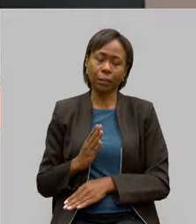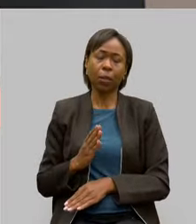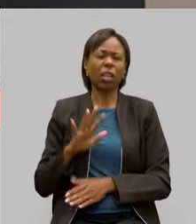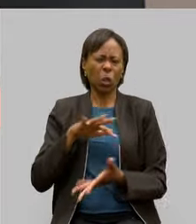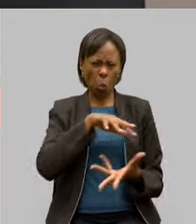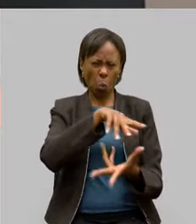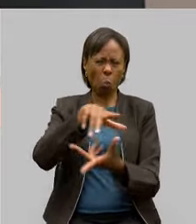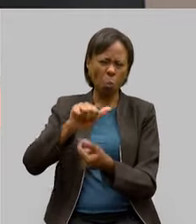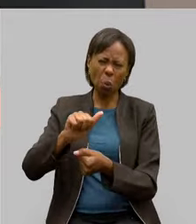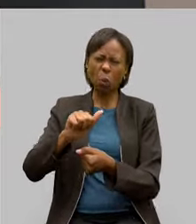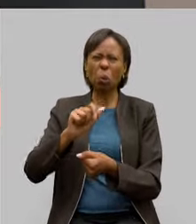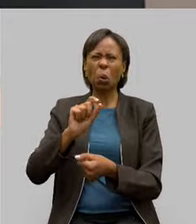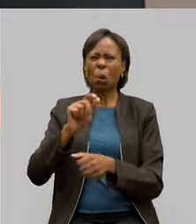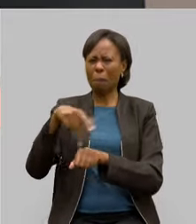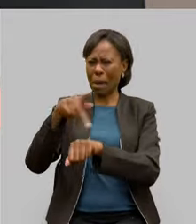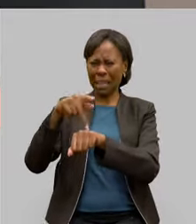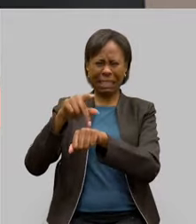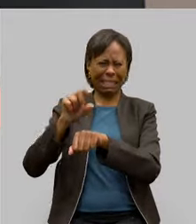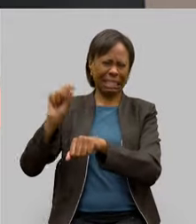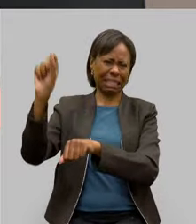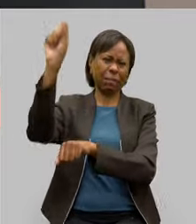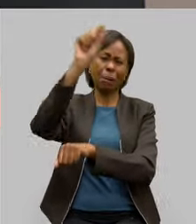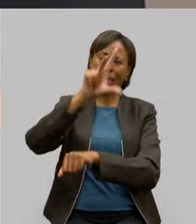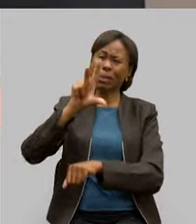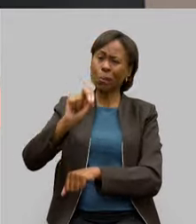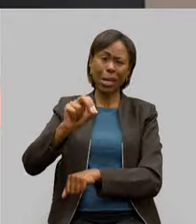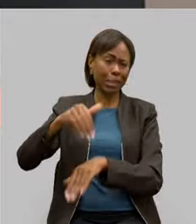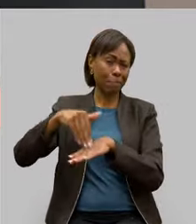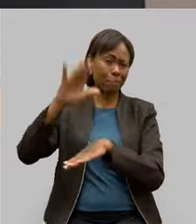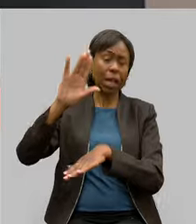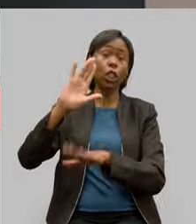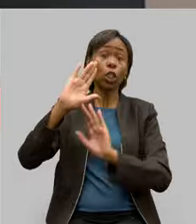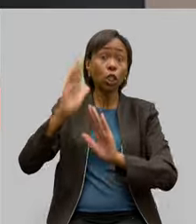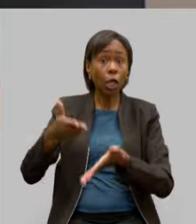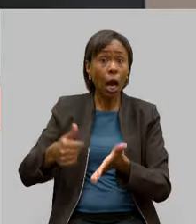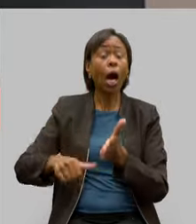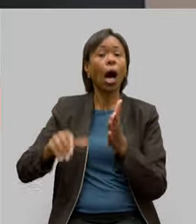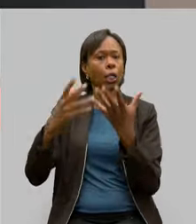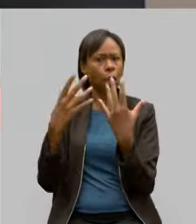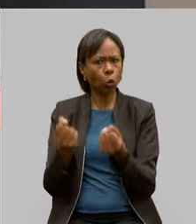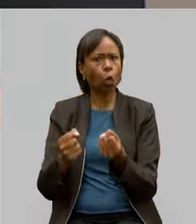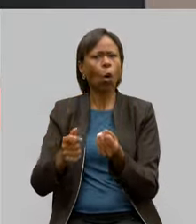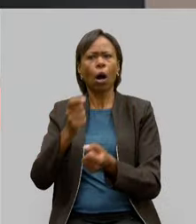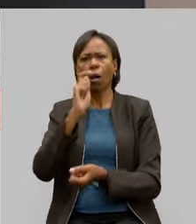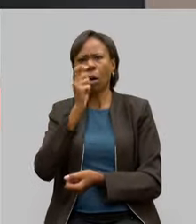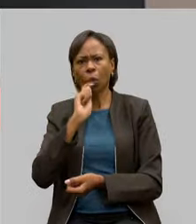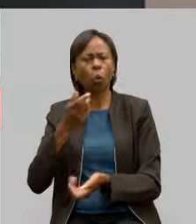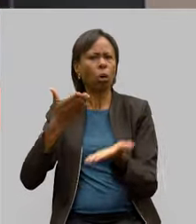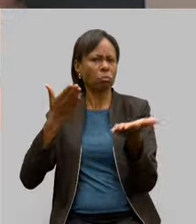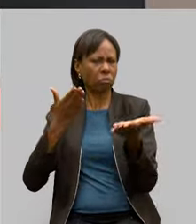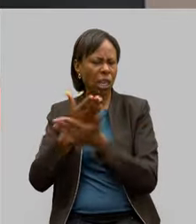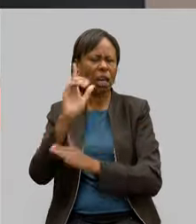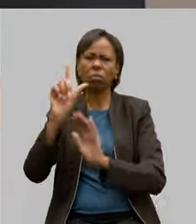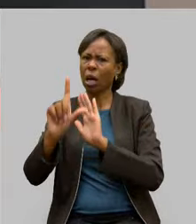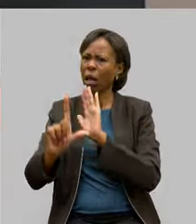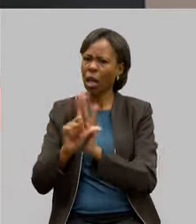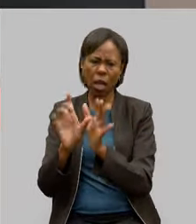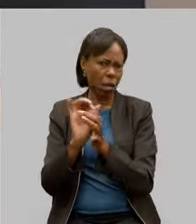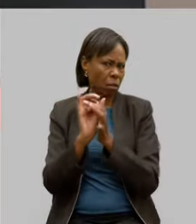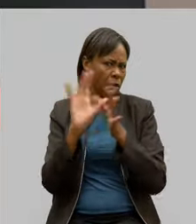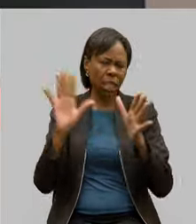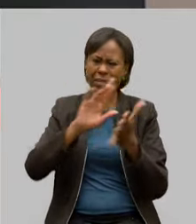50 países regulamentaram legalizaram a maconha o cama cannabis a Maria Juana o